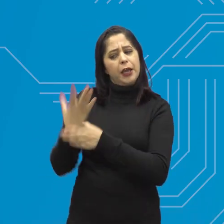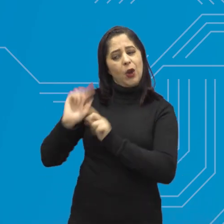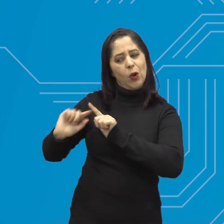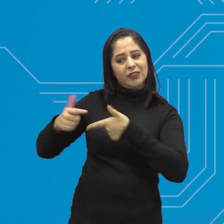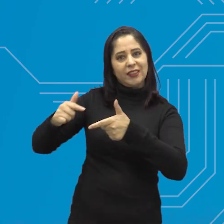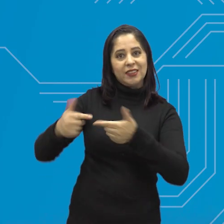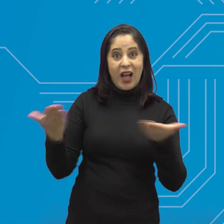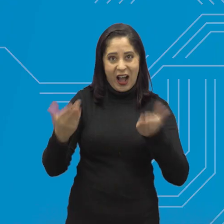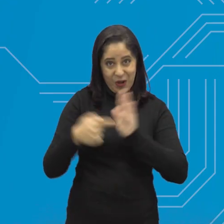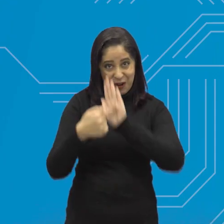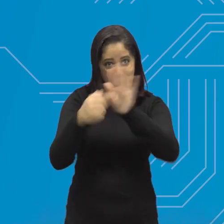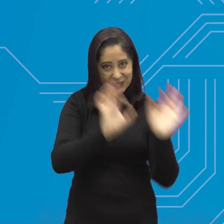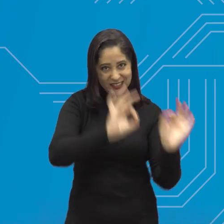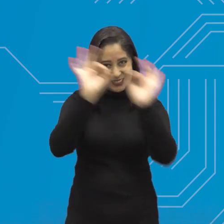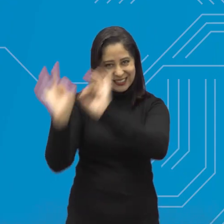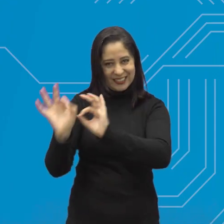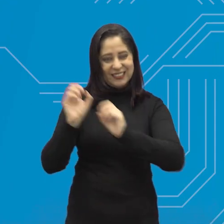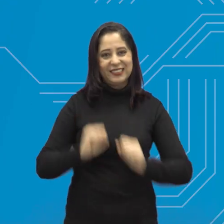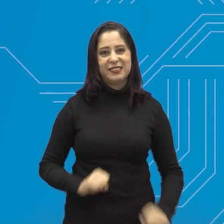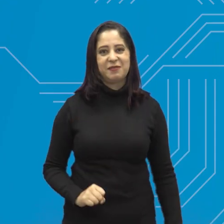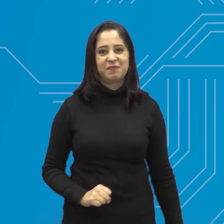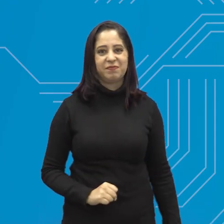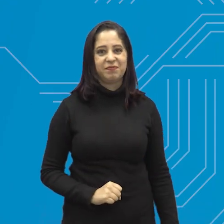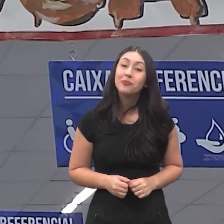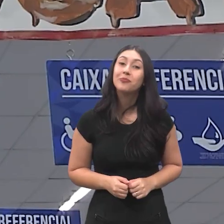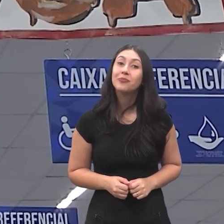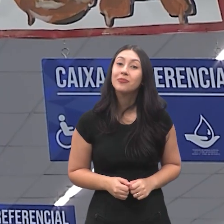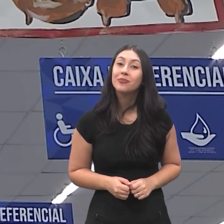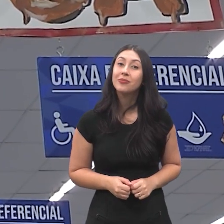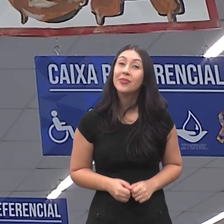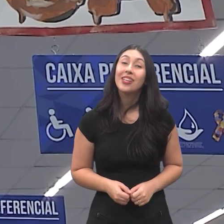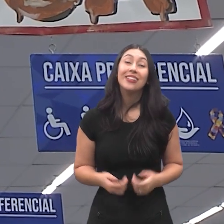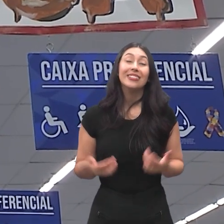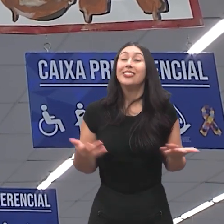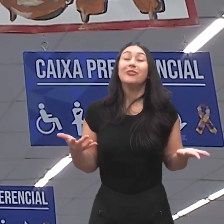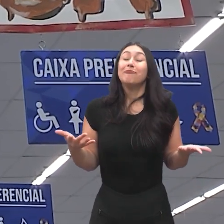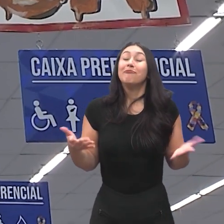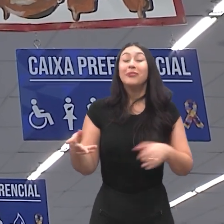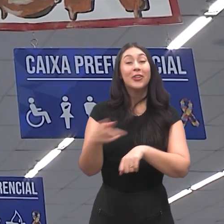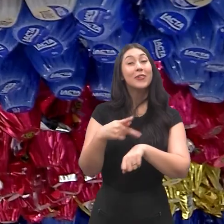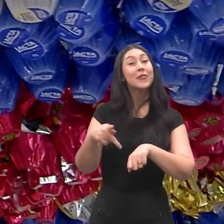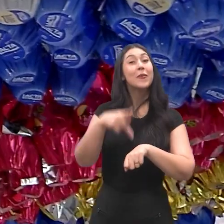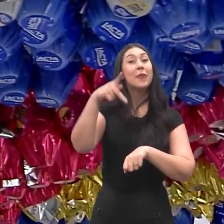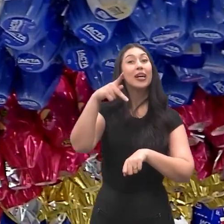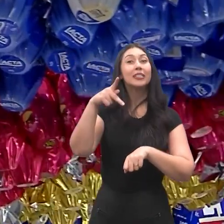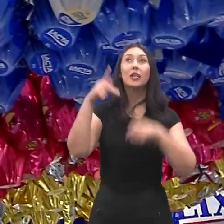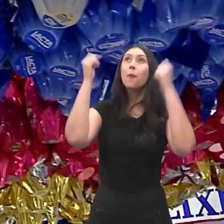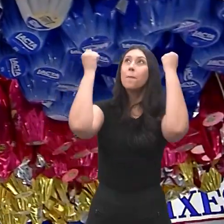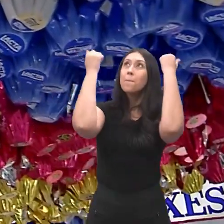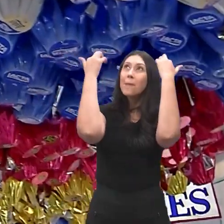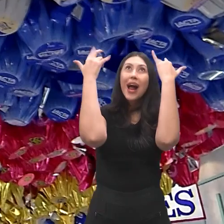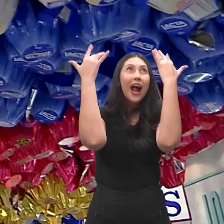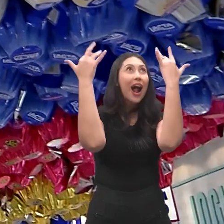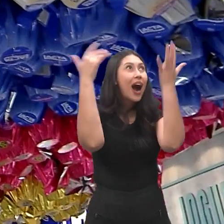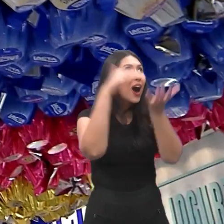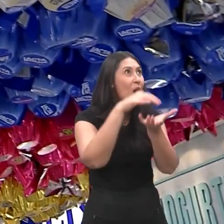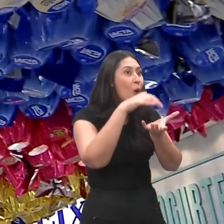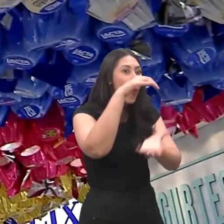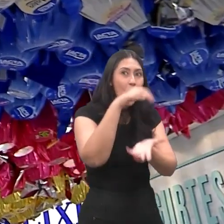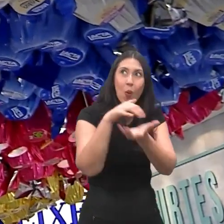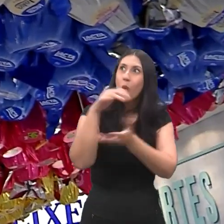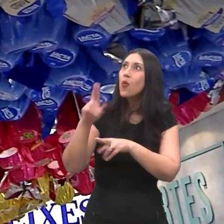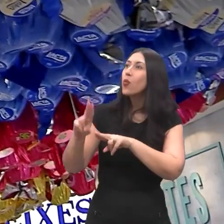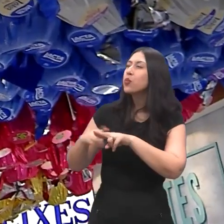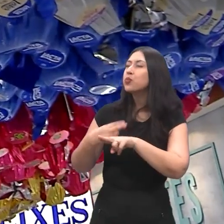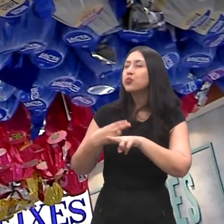tradição? É o que a gente te mostra agora na reportagem. Ah, a Páscoa! Gôndolas e prateleiras cheias